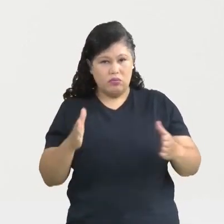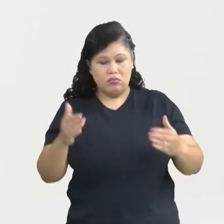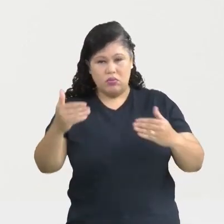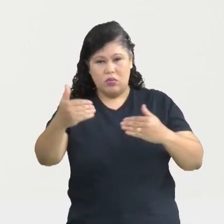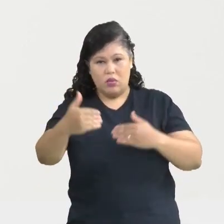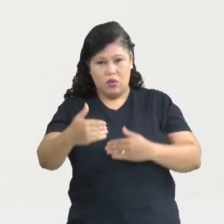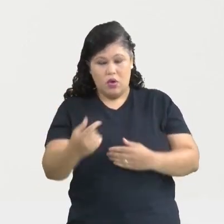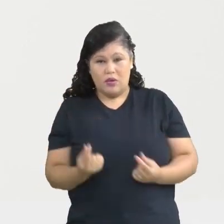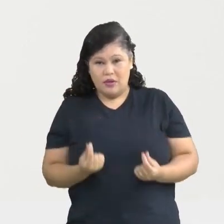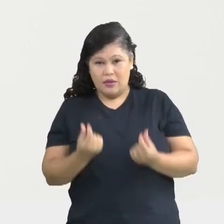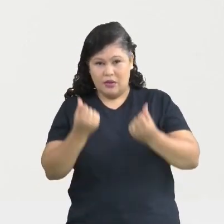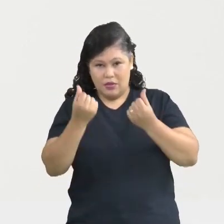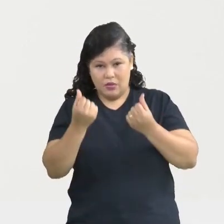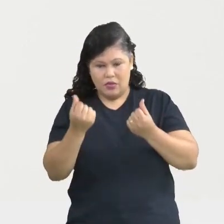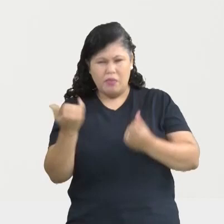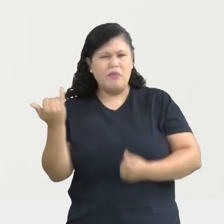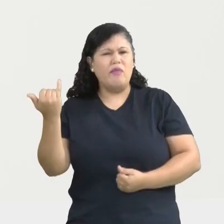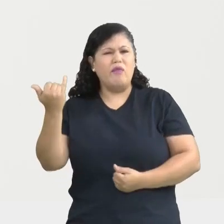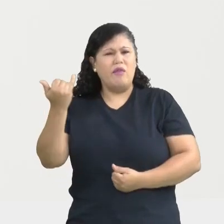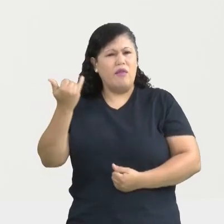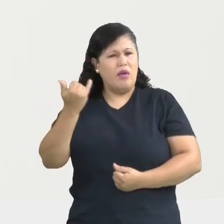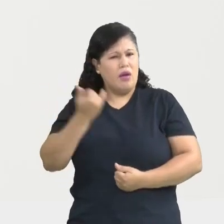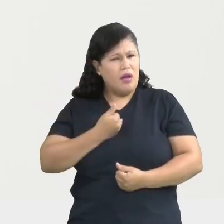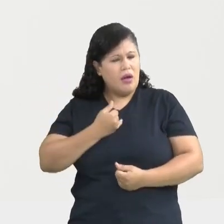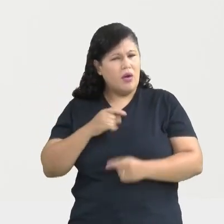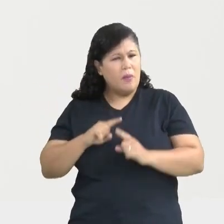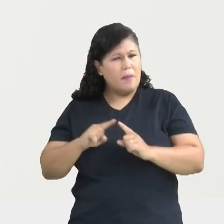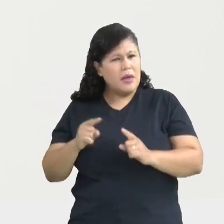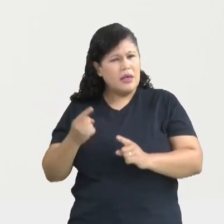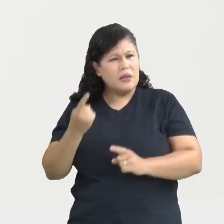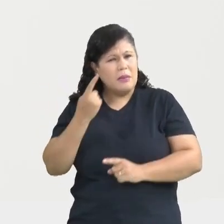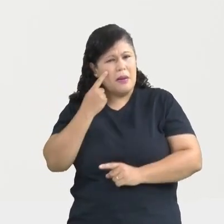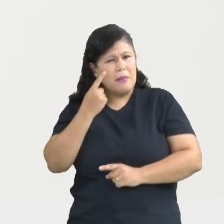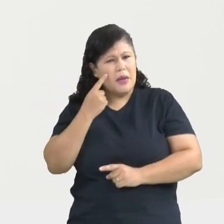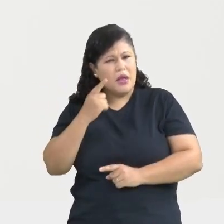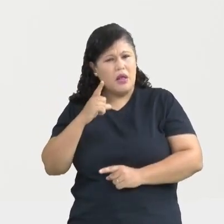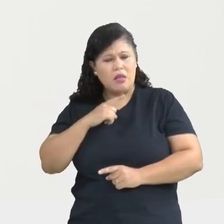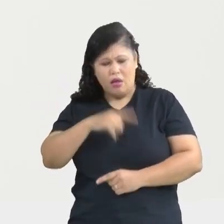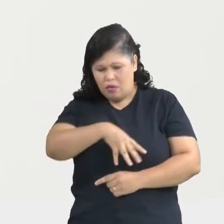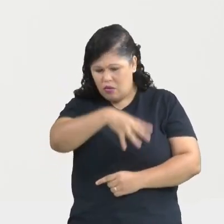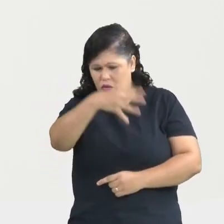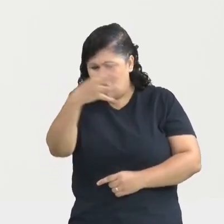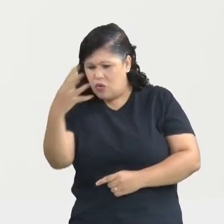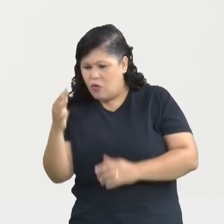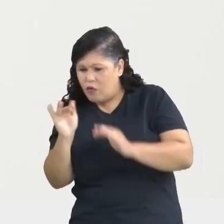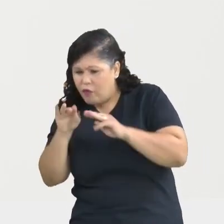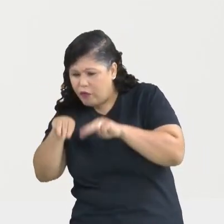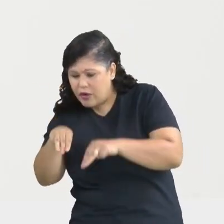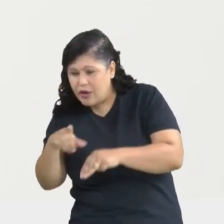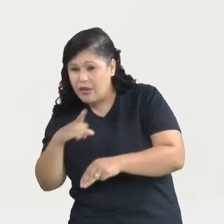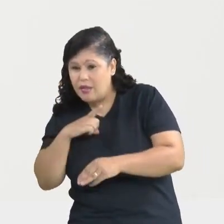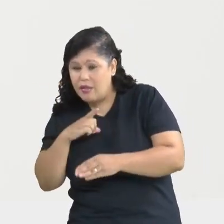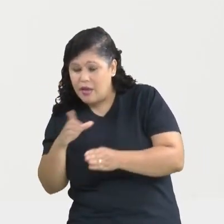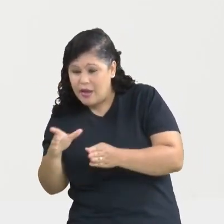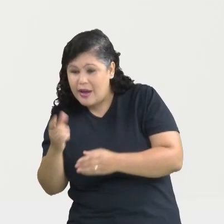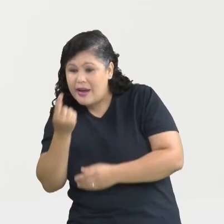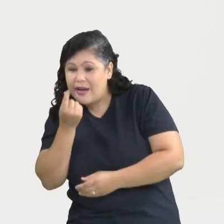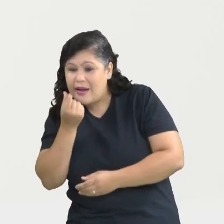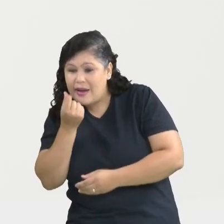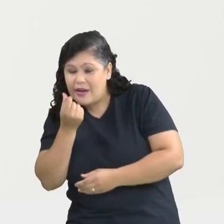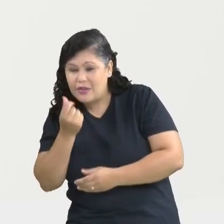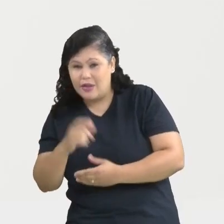tesouro. Dizem, mas para mim, no fim do arco-íris tem uma imensa caixa de lápis de